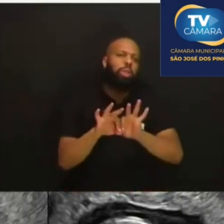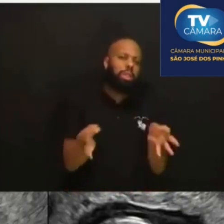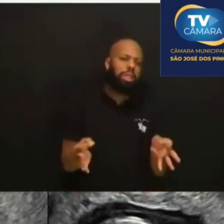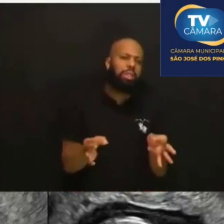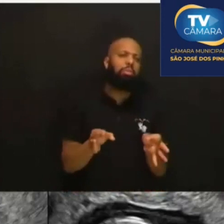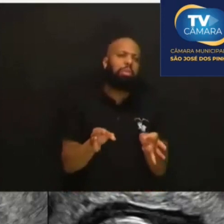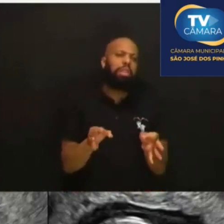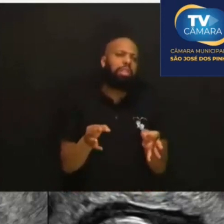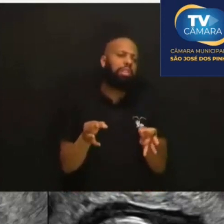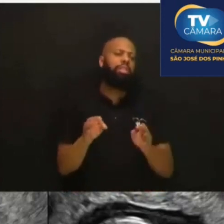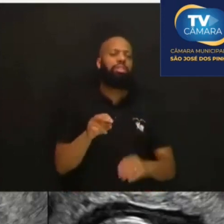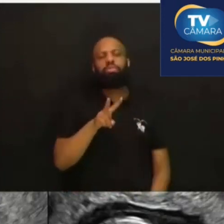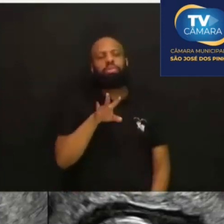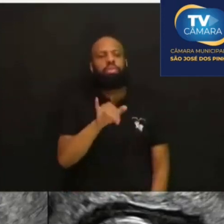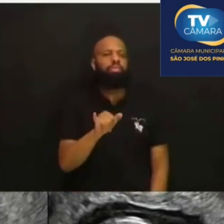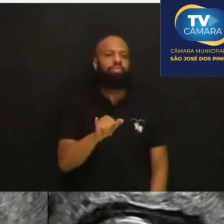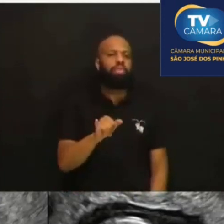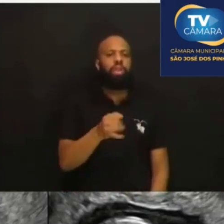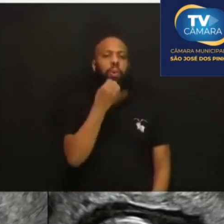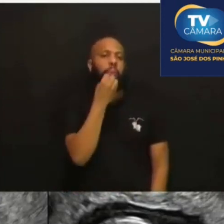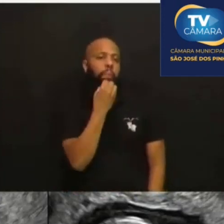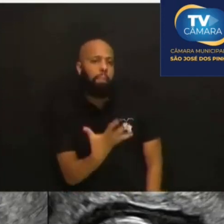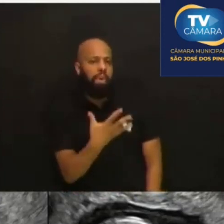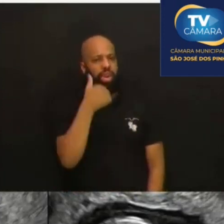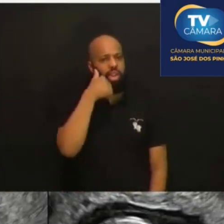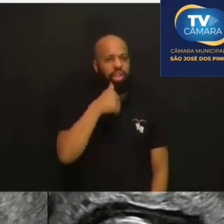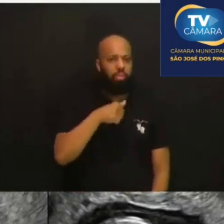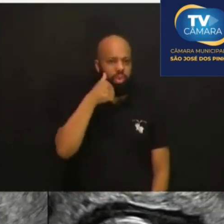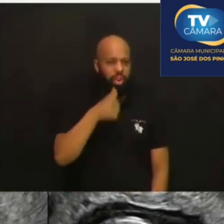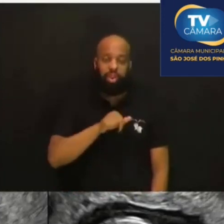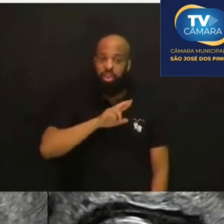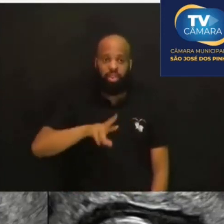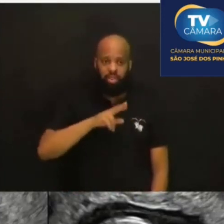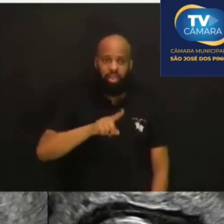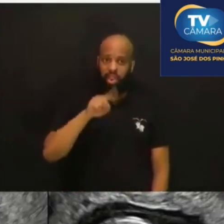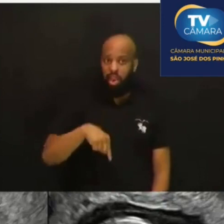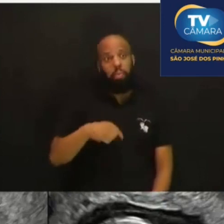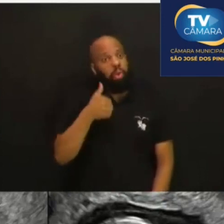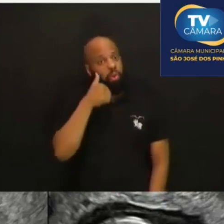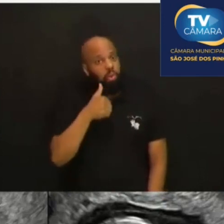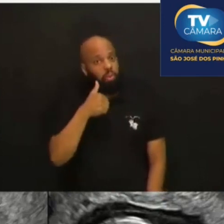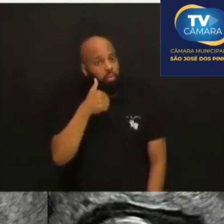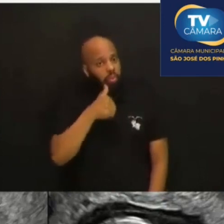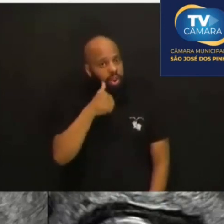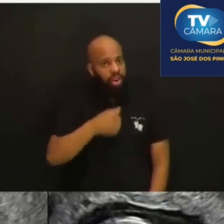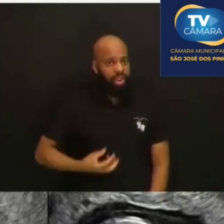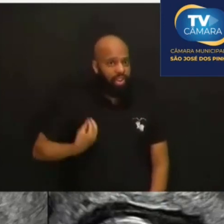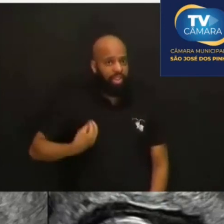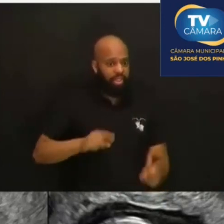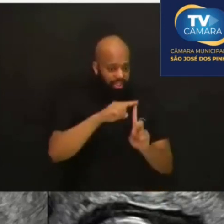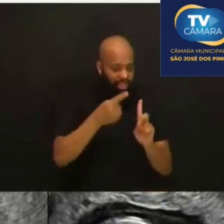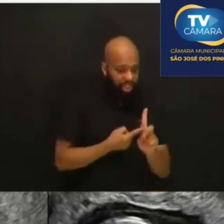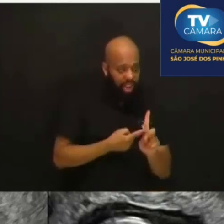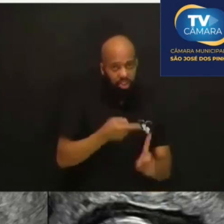que é pelo bem da mulher. É pelo bem da mulher que está gestante, segundo